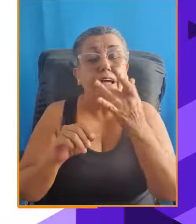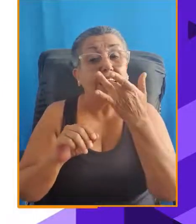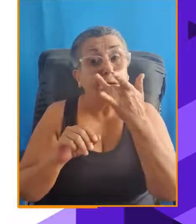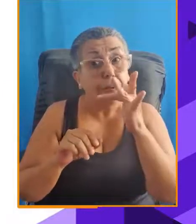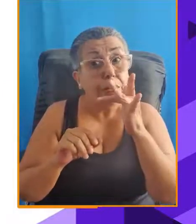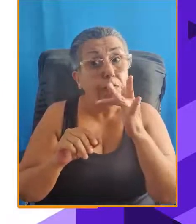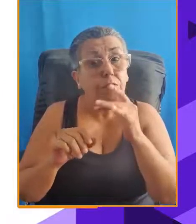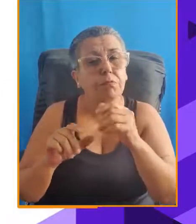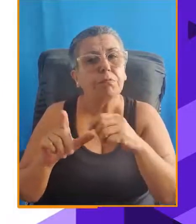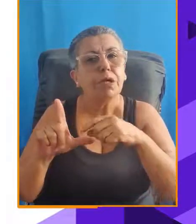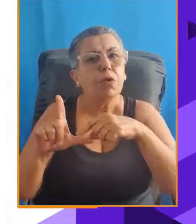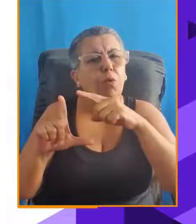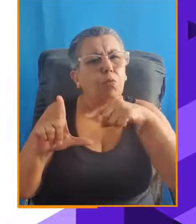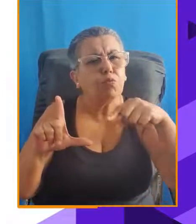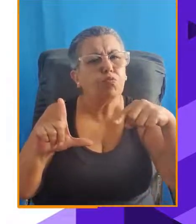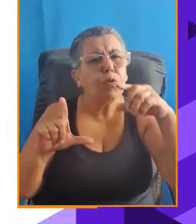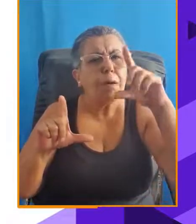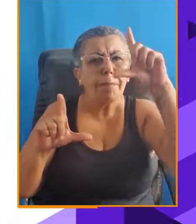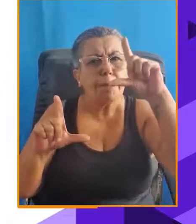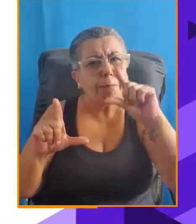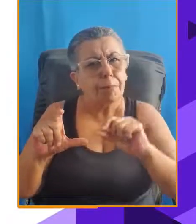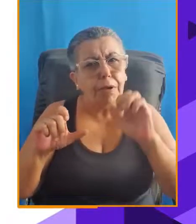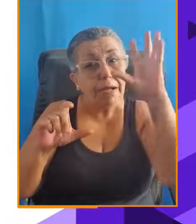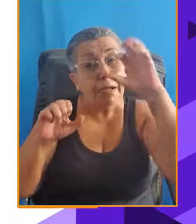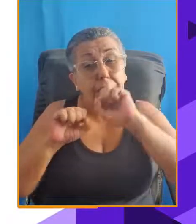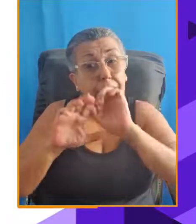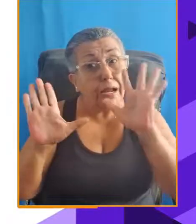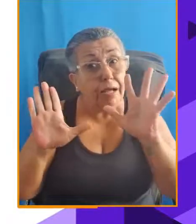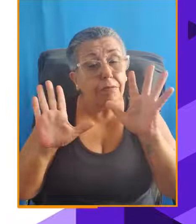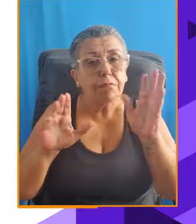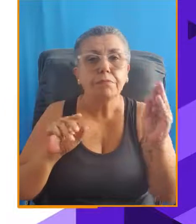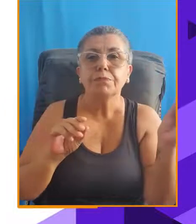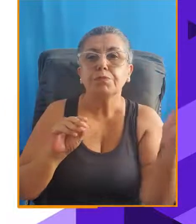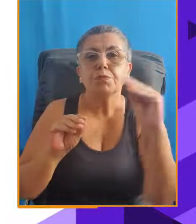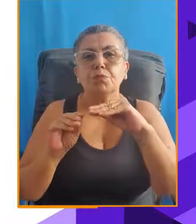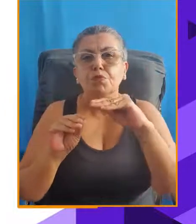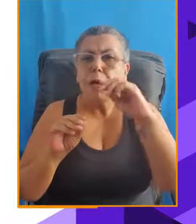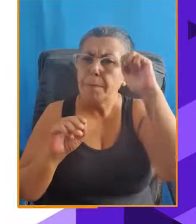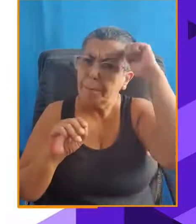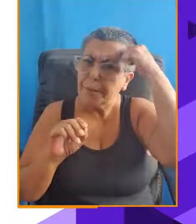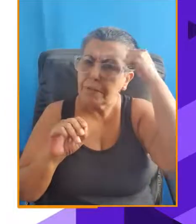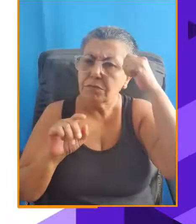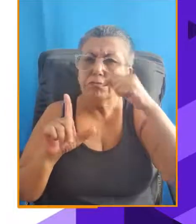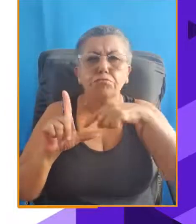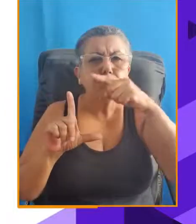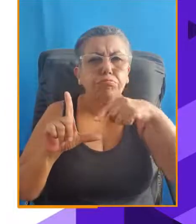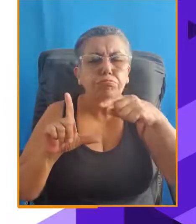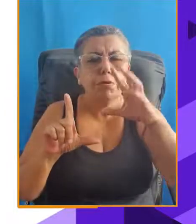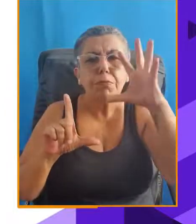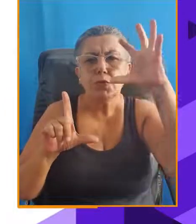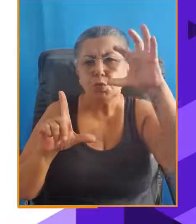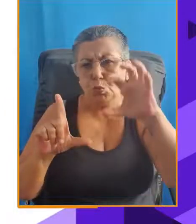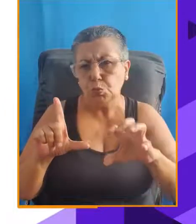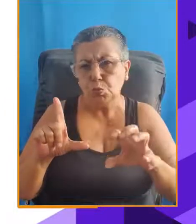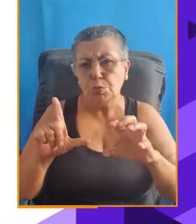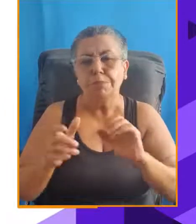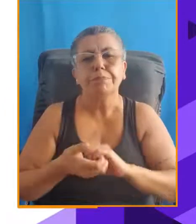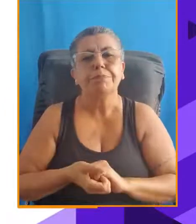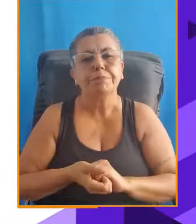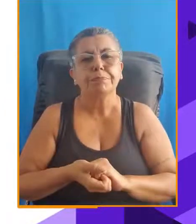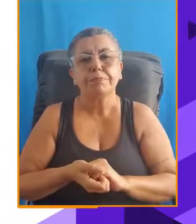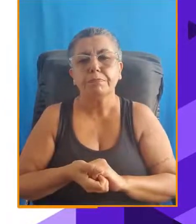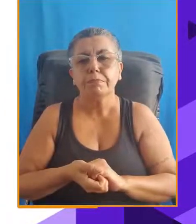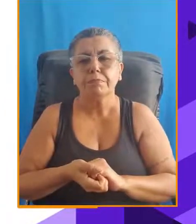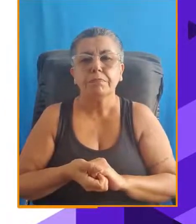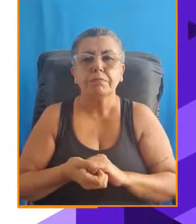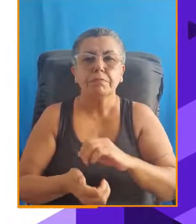obtém-se escalas tonais mais claras. Se adicionado preto ao matiz, obtém-se escalas tonais mais escuras.